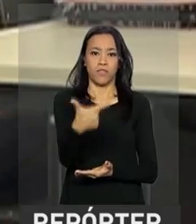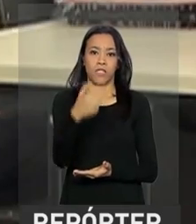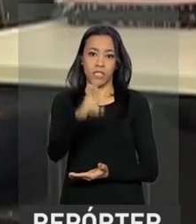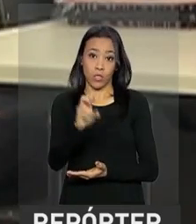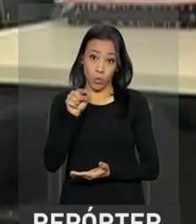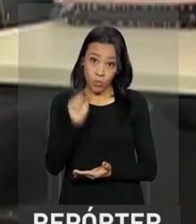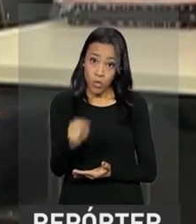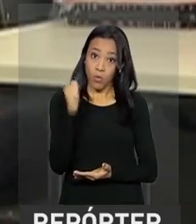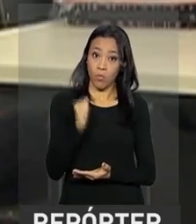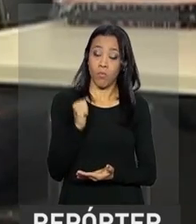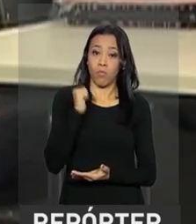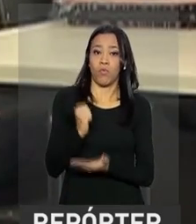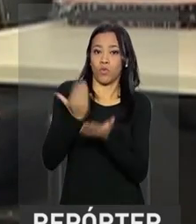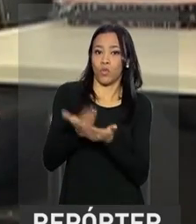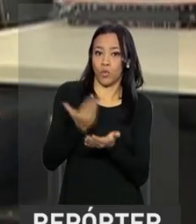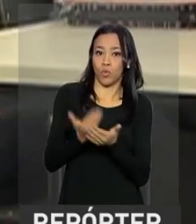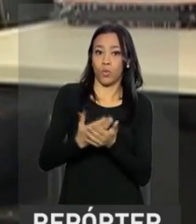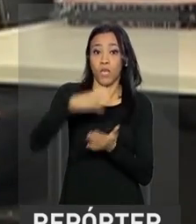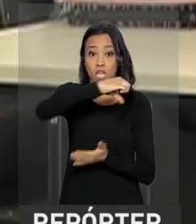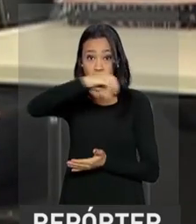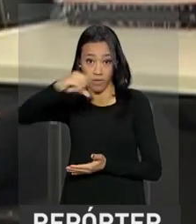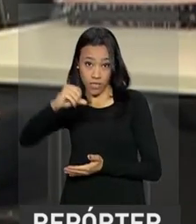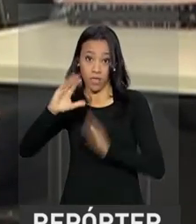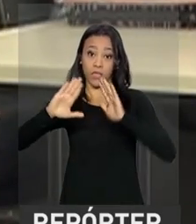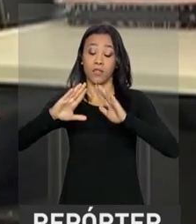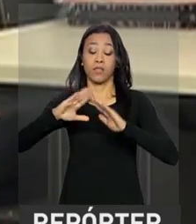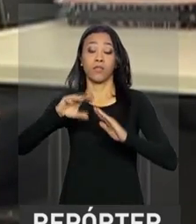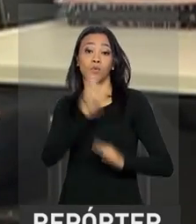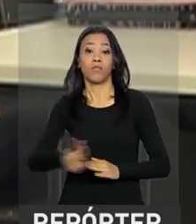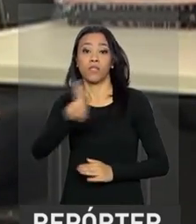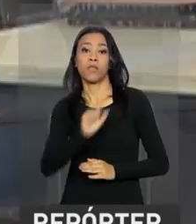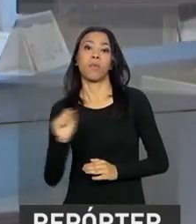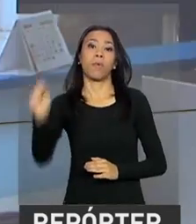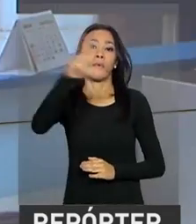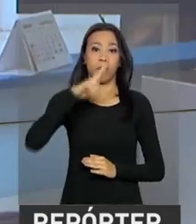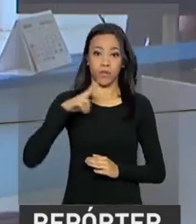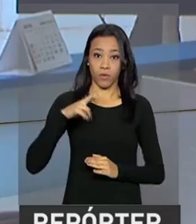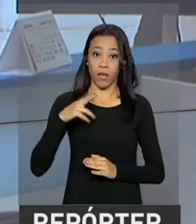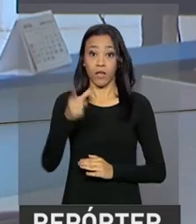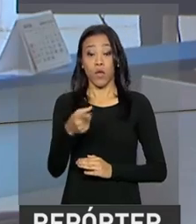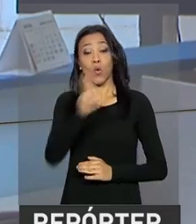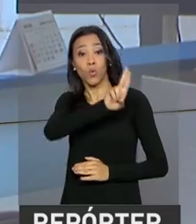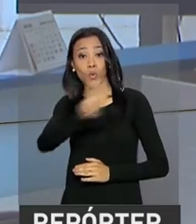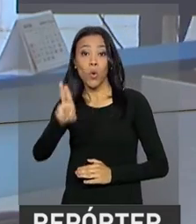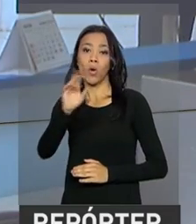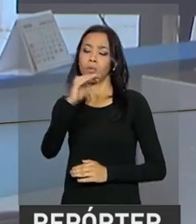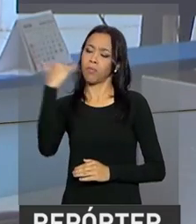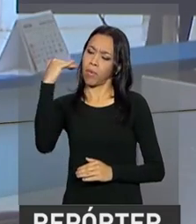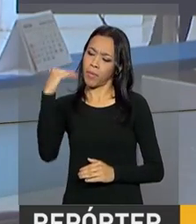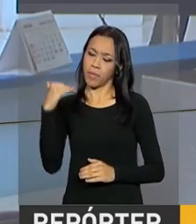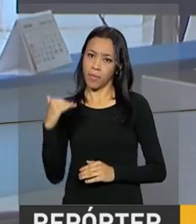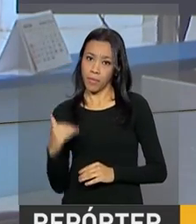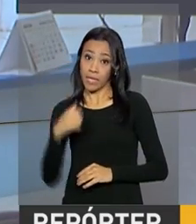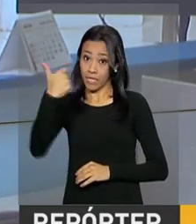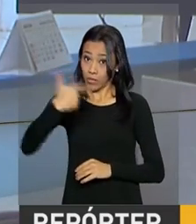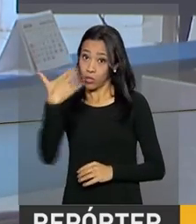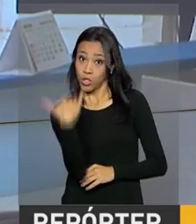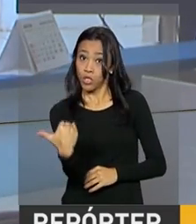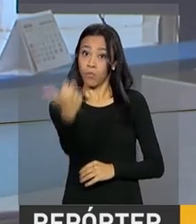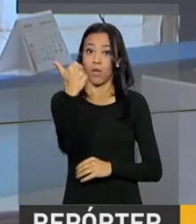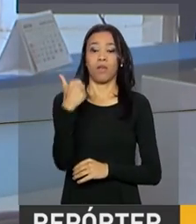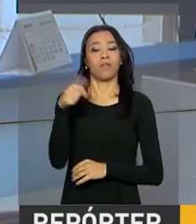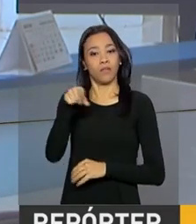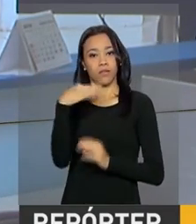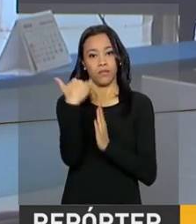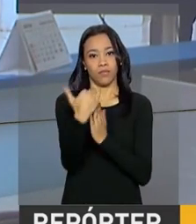bolsas em 902 instituições particulares de educação superior a relação dos estudantes convocados na segunda chamada do